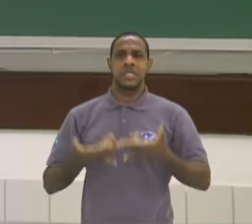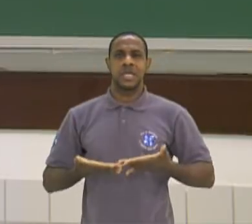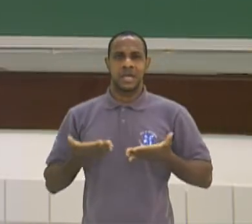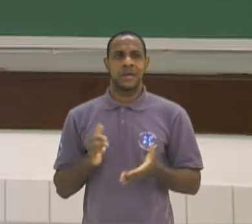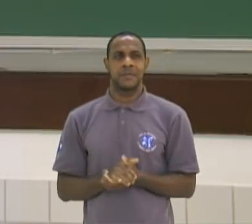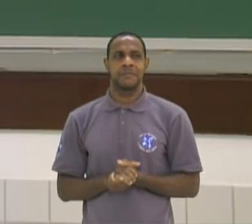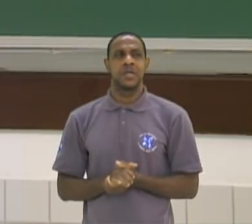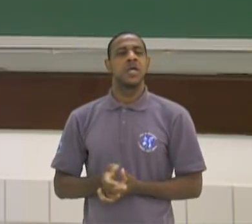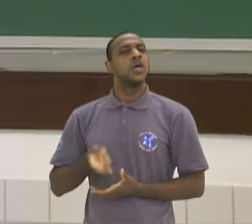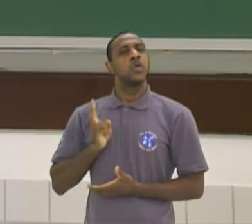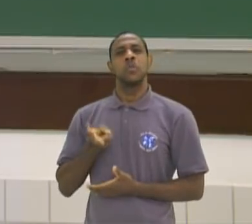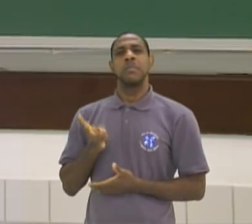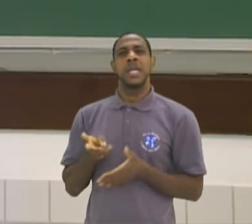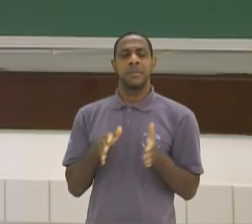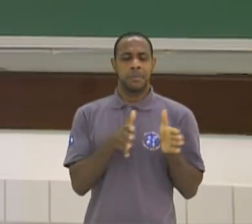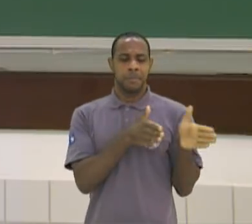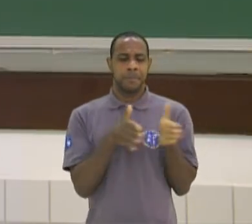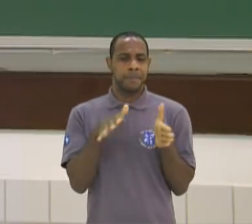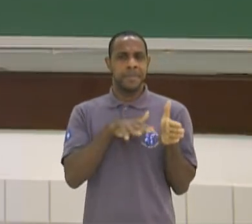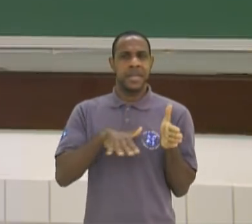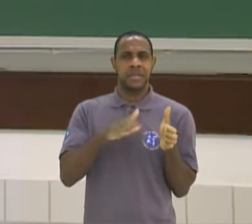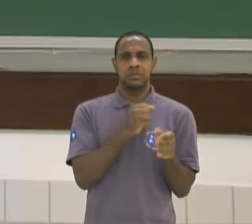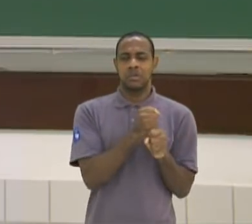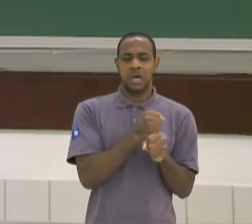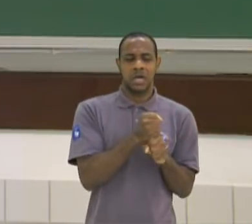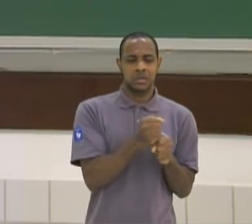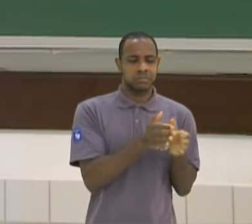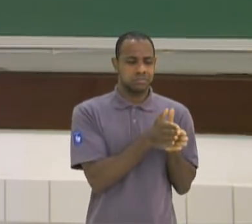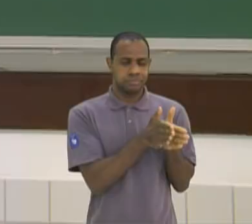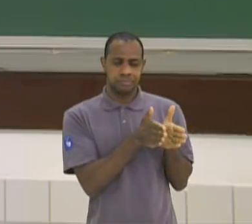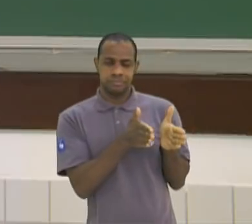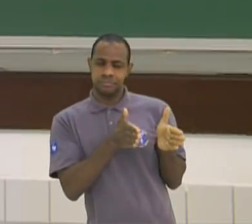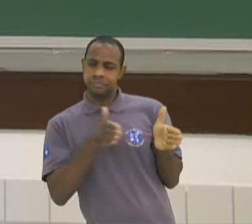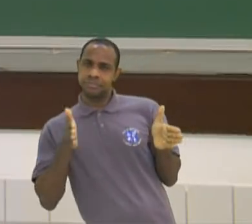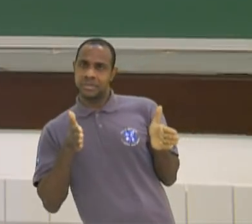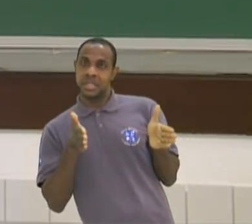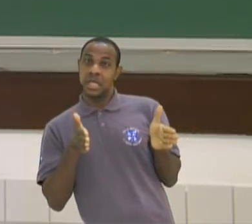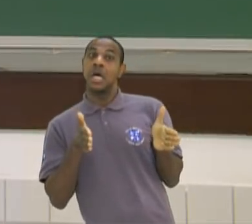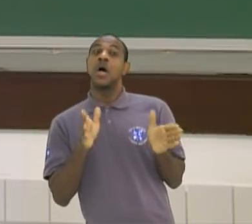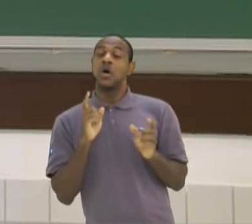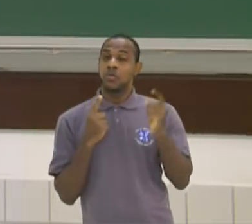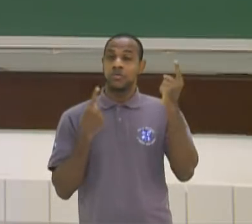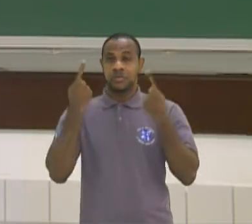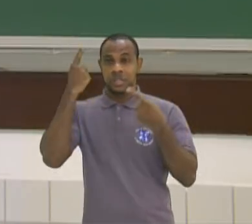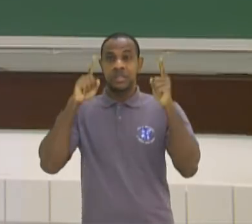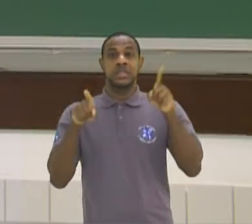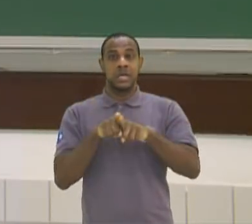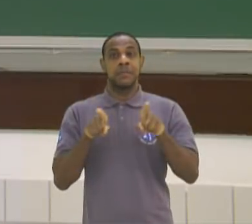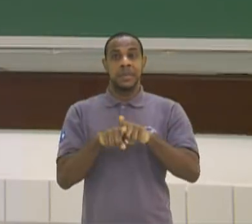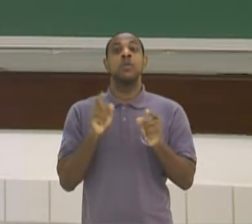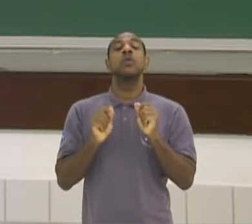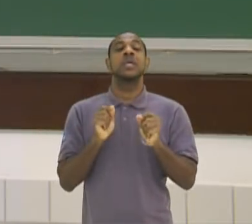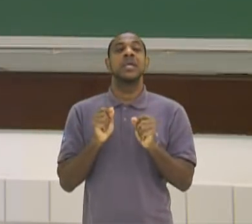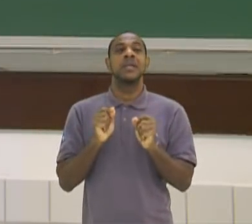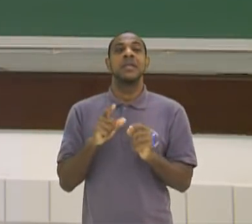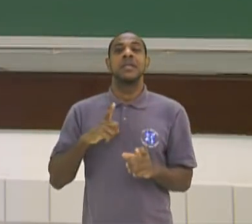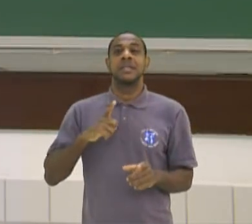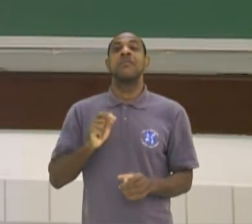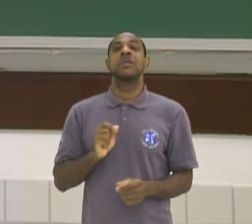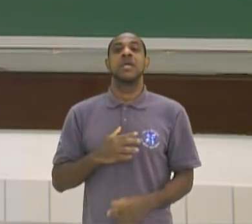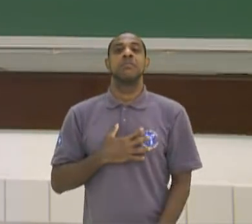no mesmo período. O Chile que depois também acabou passando por um regime militar. Então nós vamos falar